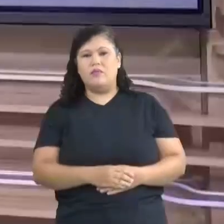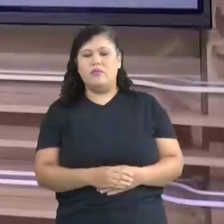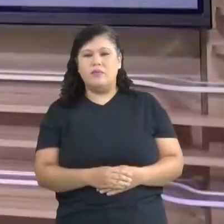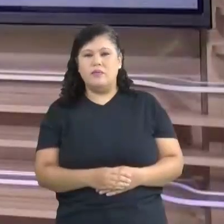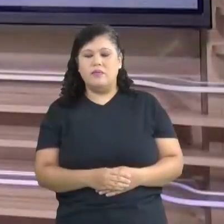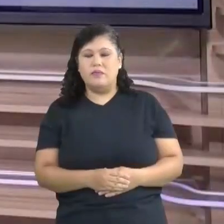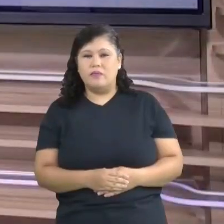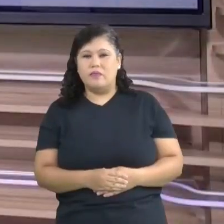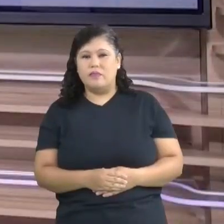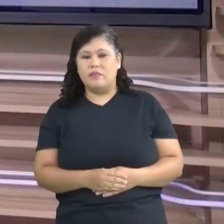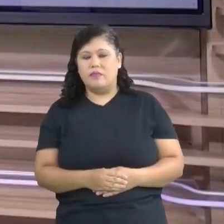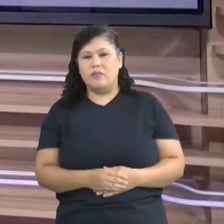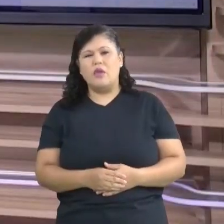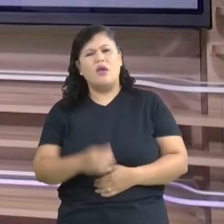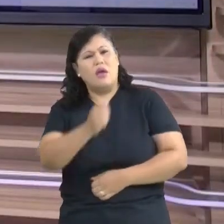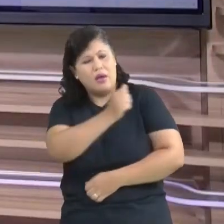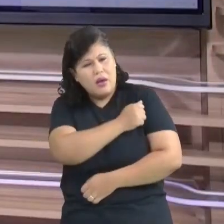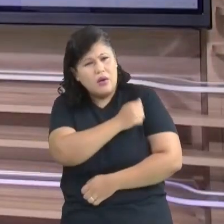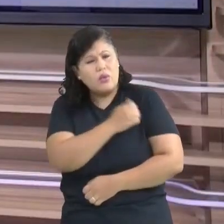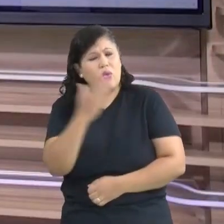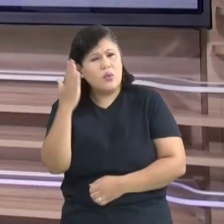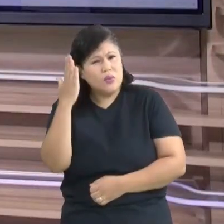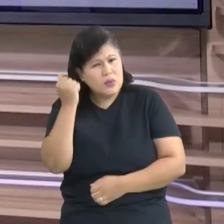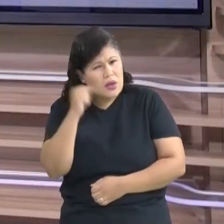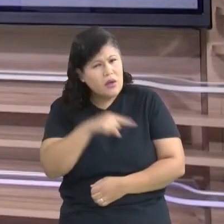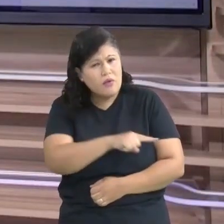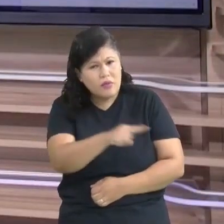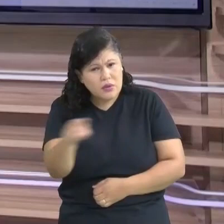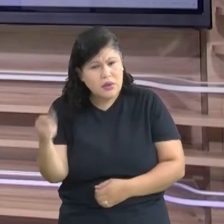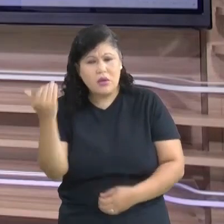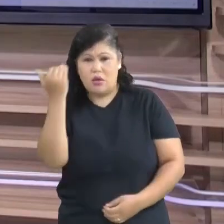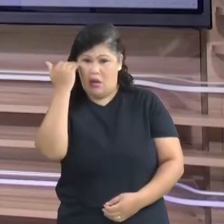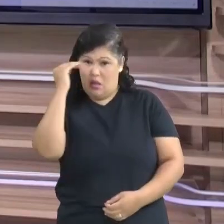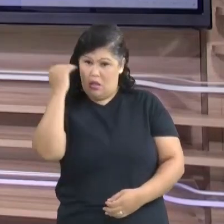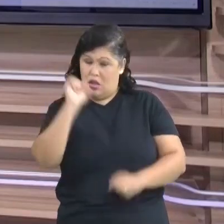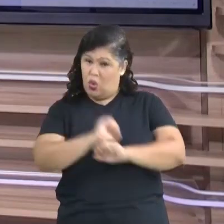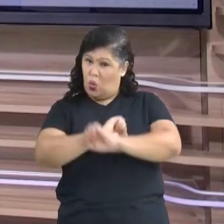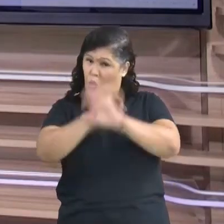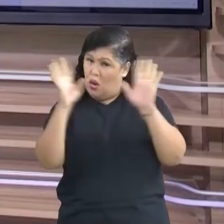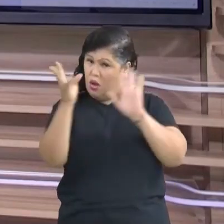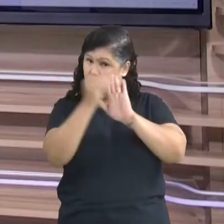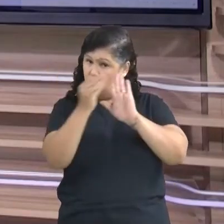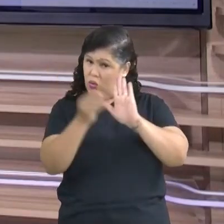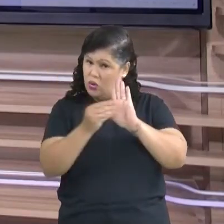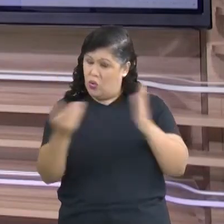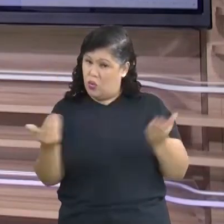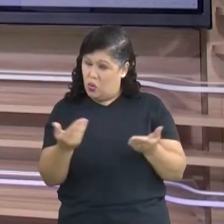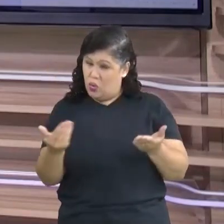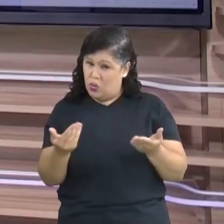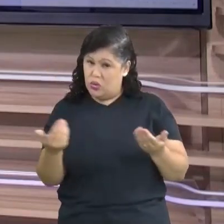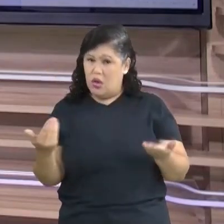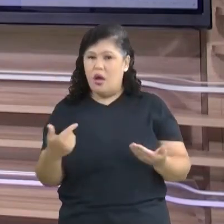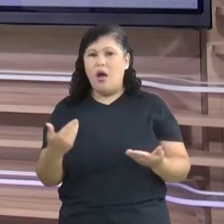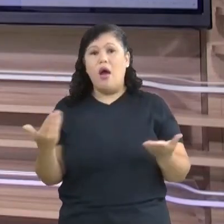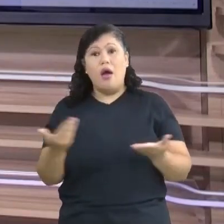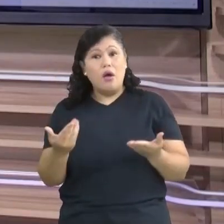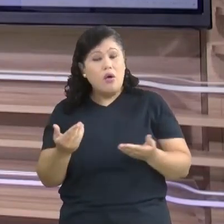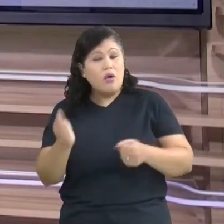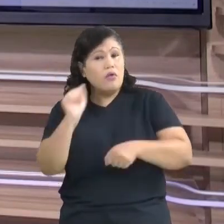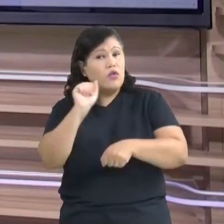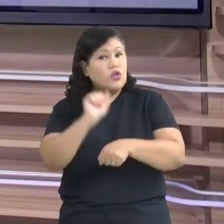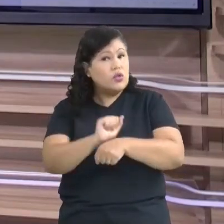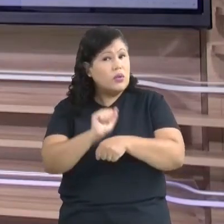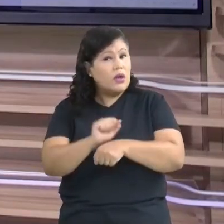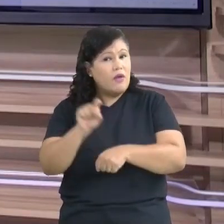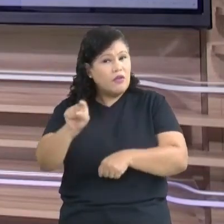Crianças, eu sei que vocês conseguiram entender os nossos conteúdos e eu vou deixar agora vocês